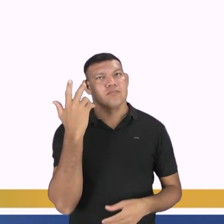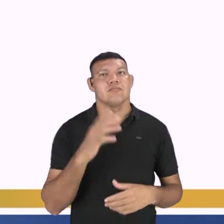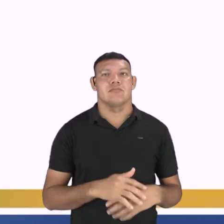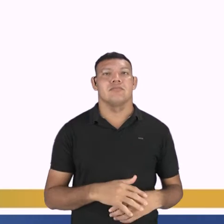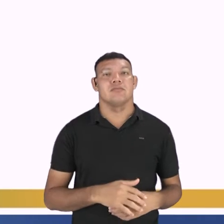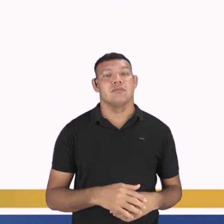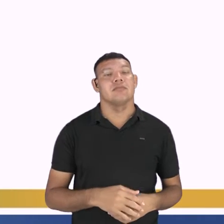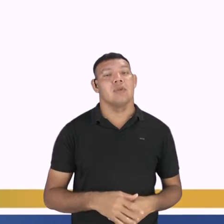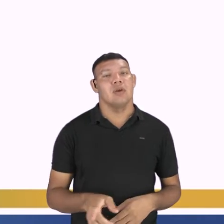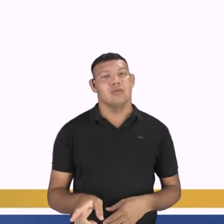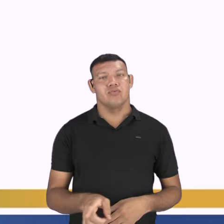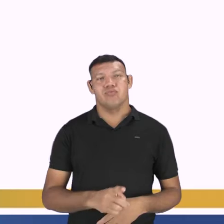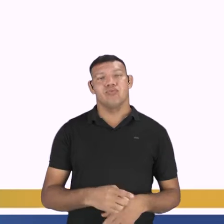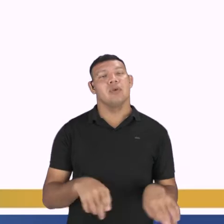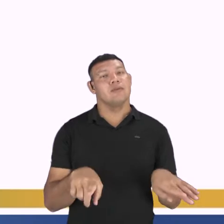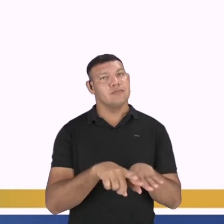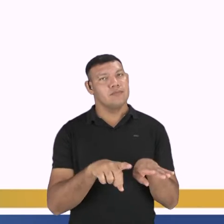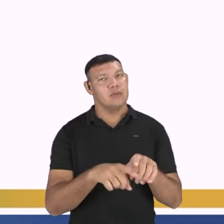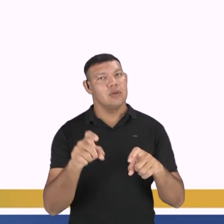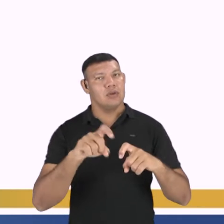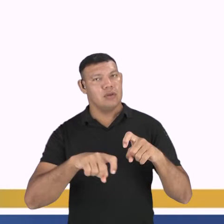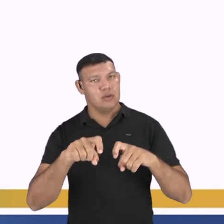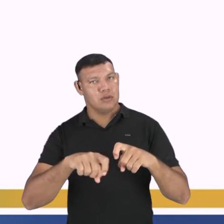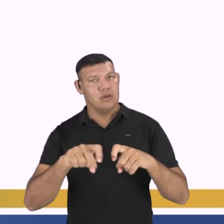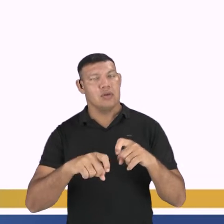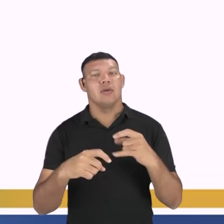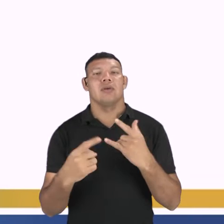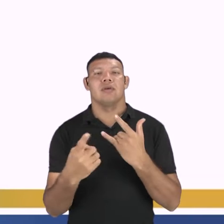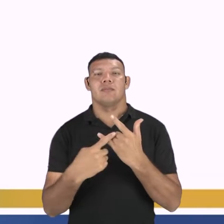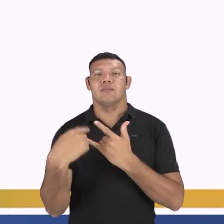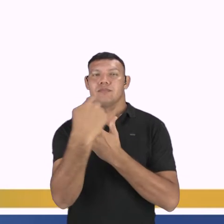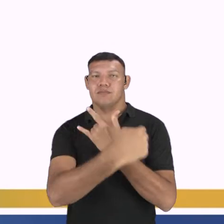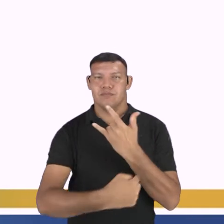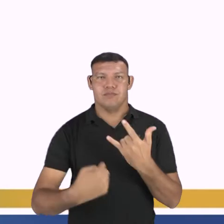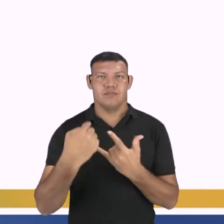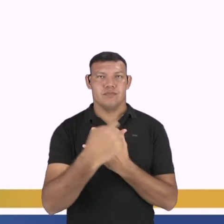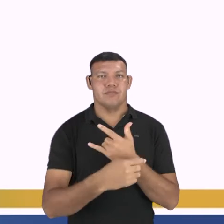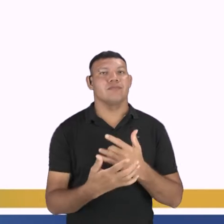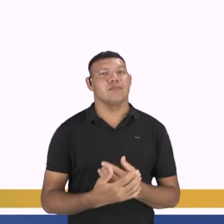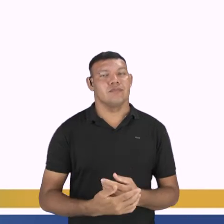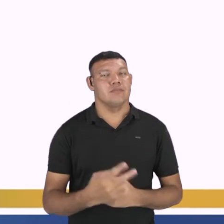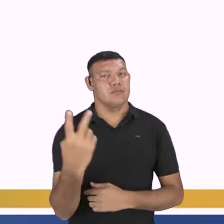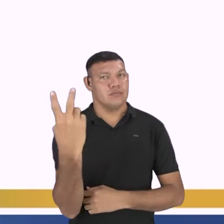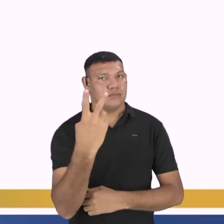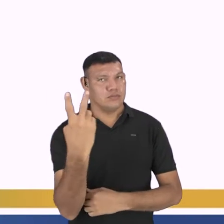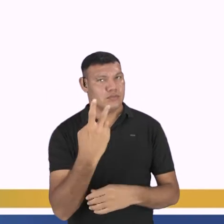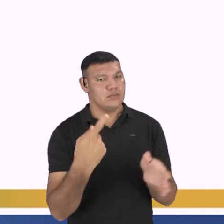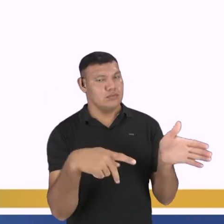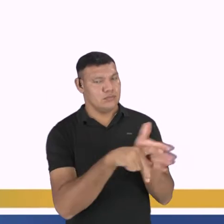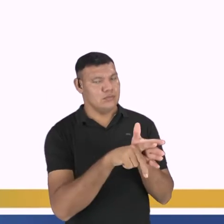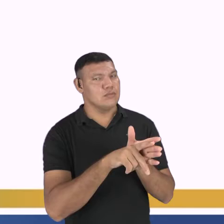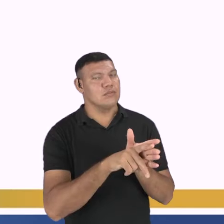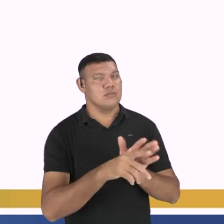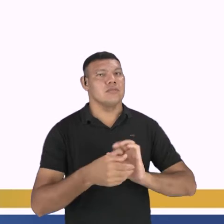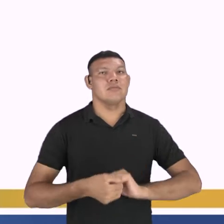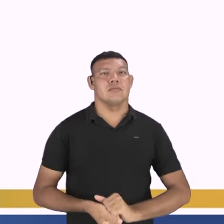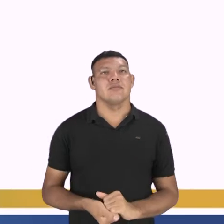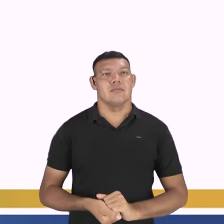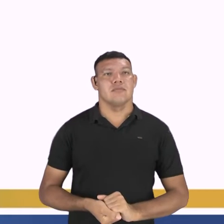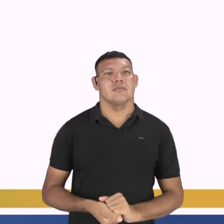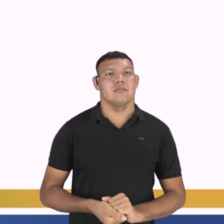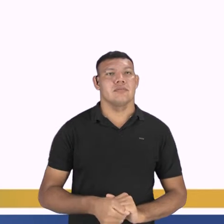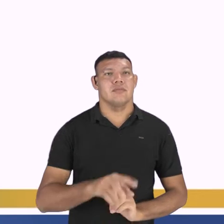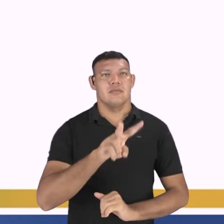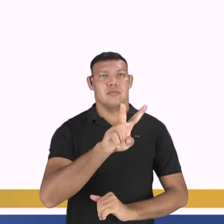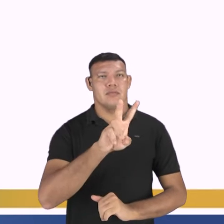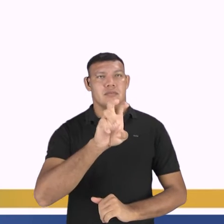tanto urinário quanto reprodutor. A uretra ela faz parte de 2 sistemas do nosso corpo. As vesículas